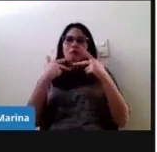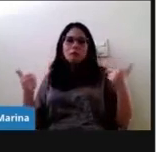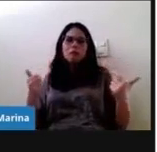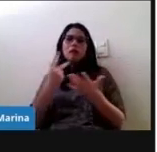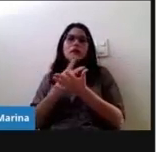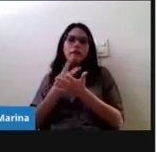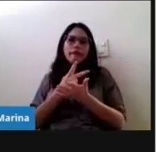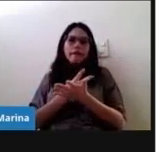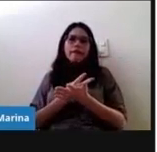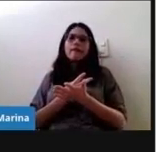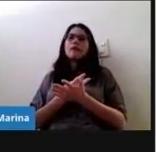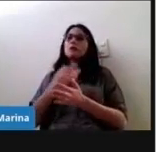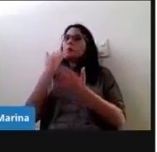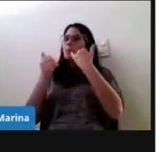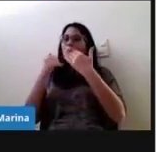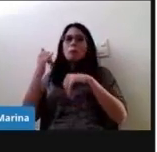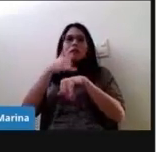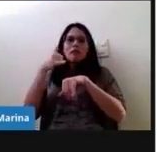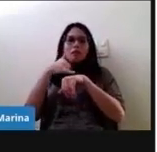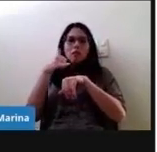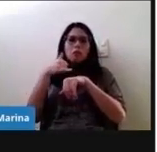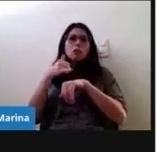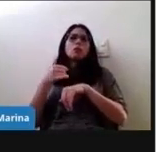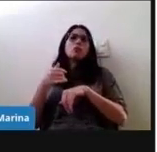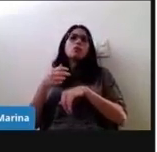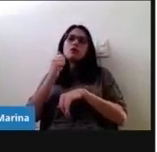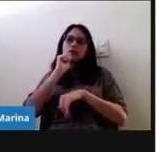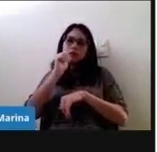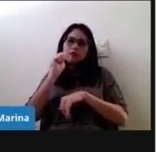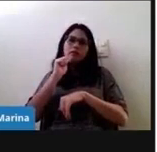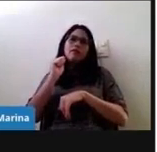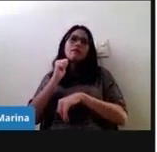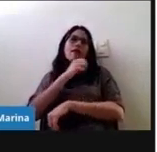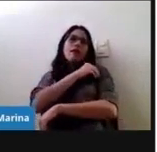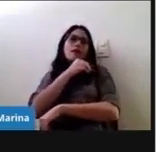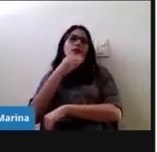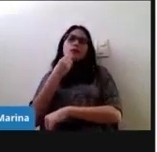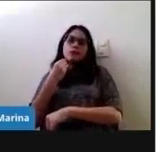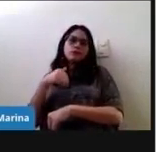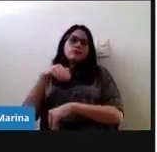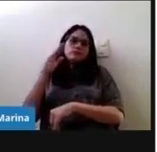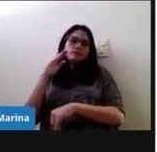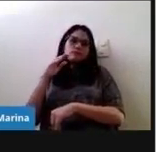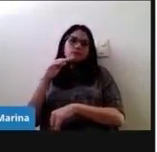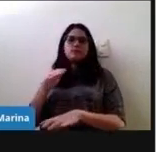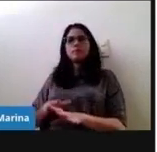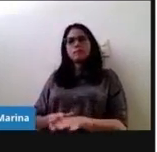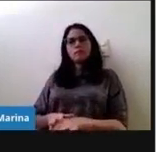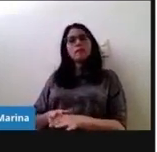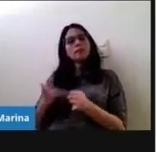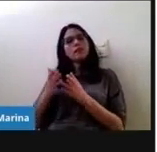consumo de gorduras e uso excessivo de álcool. Agora a gente vê também que as doenças crônicas